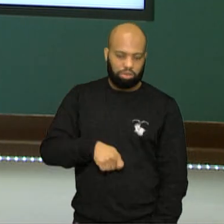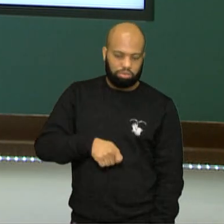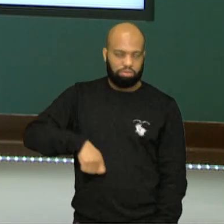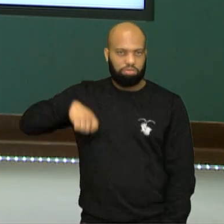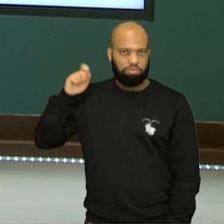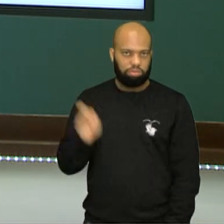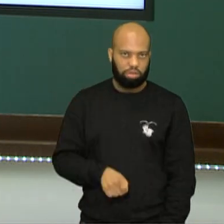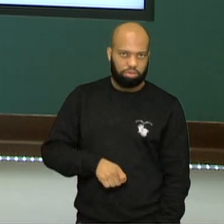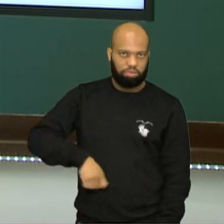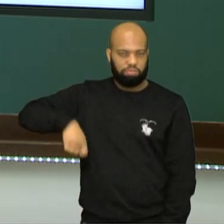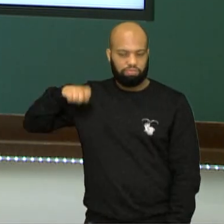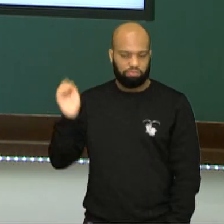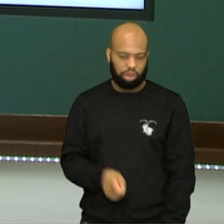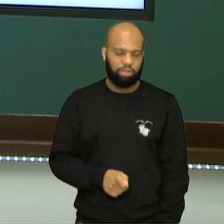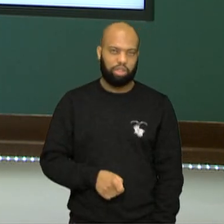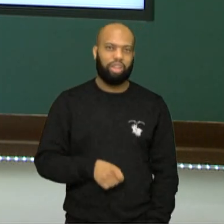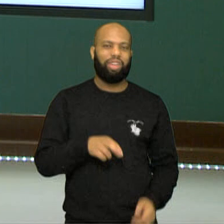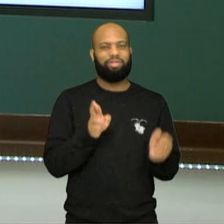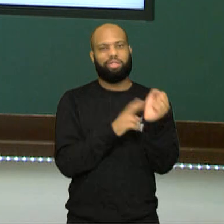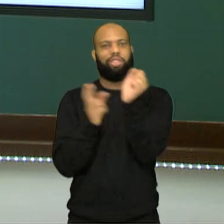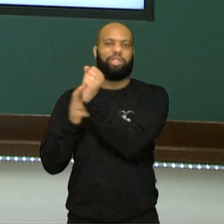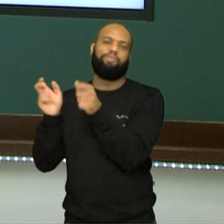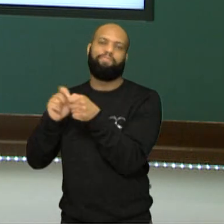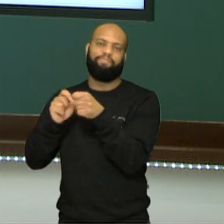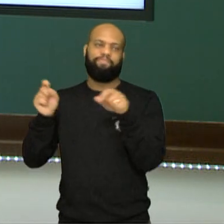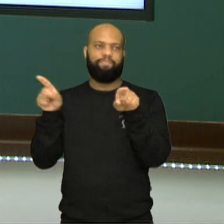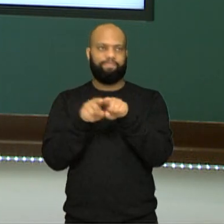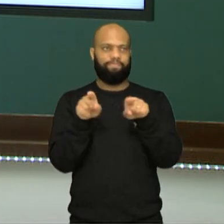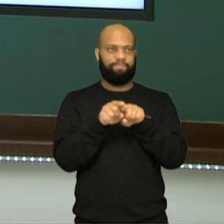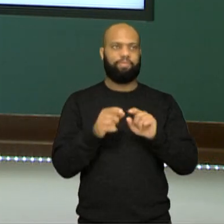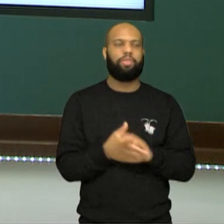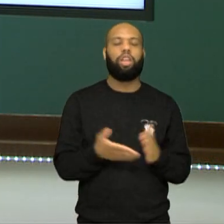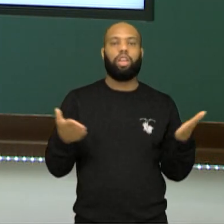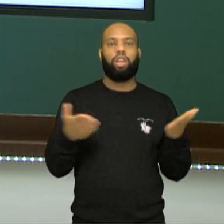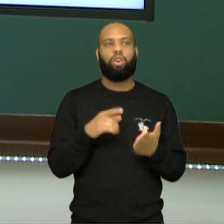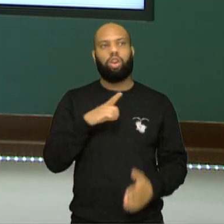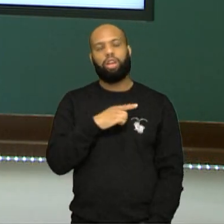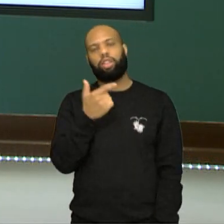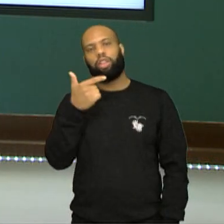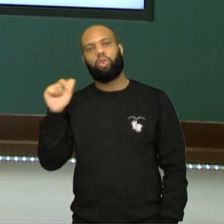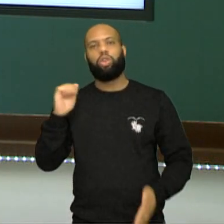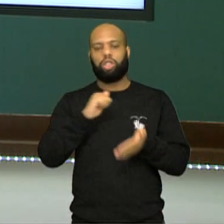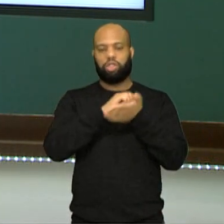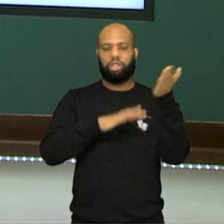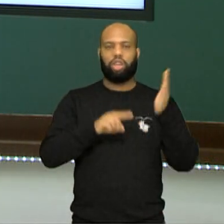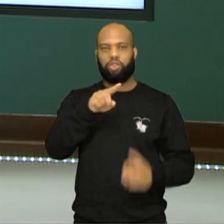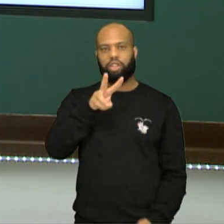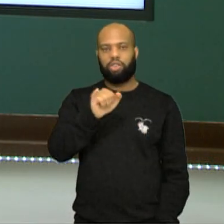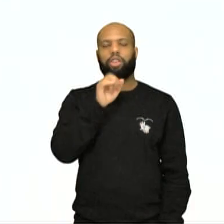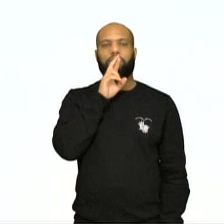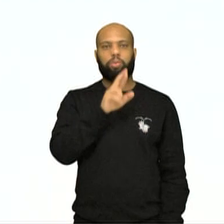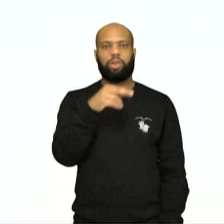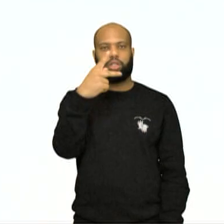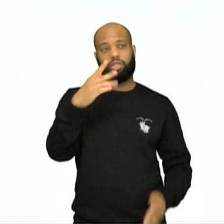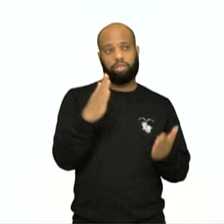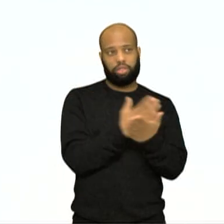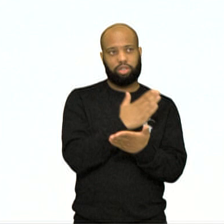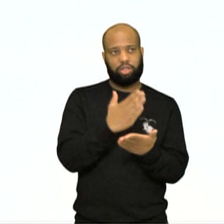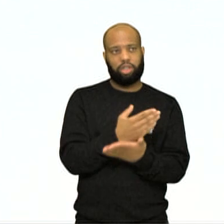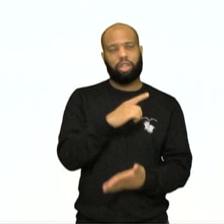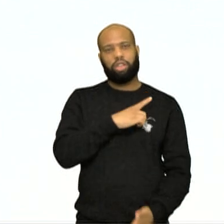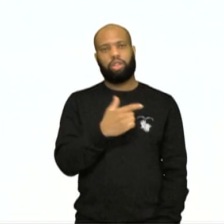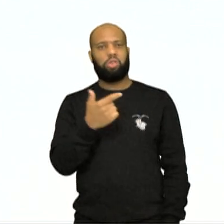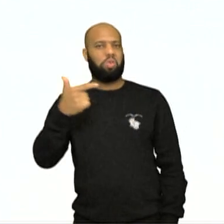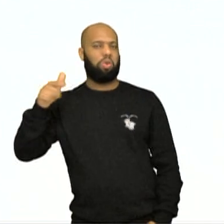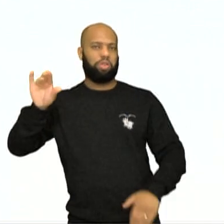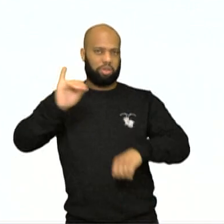a cadência do ritmo que você está tocando, né? Então responda em seu caderno. Liste outros instrumentos